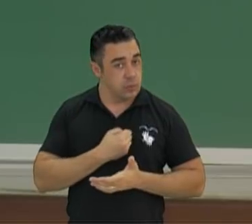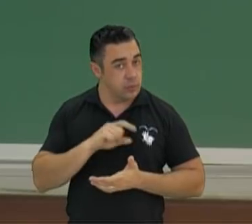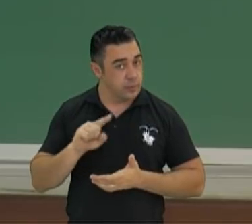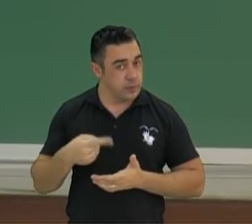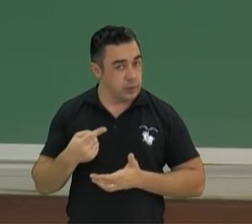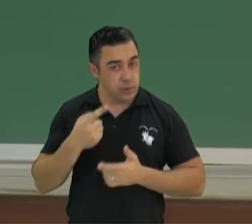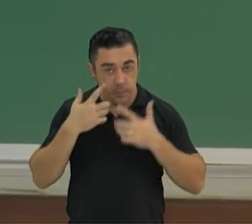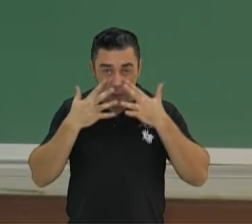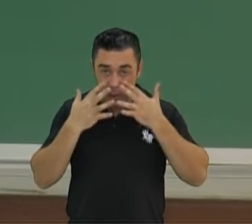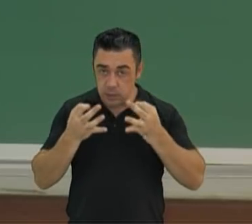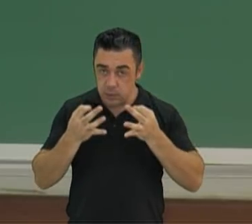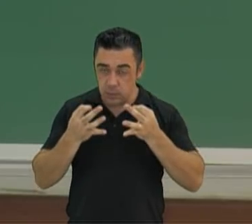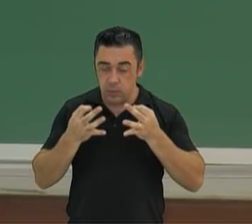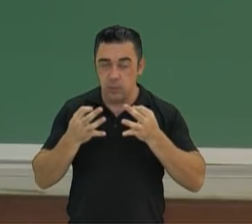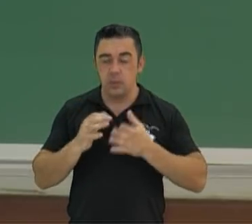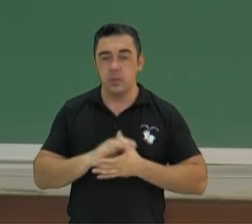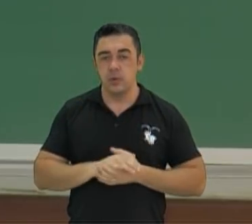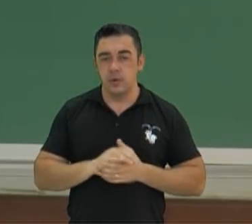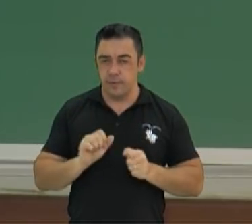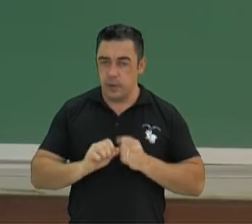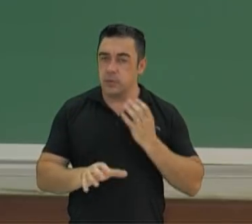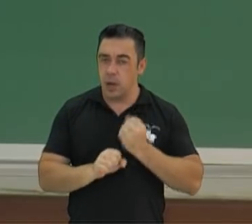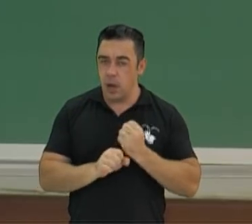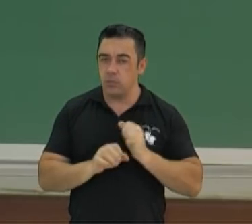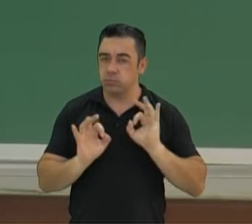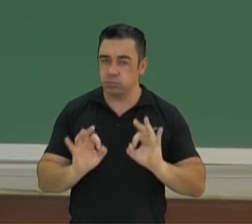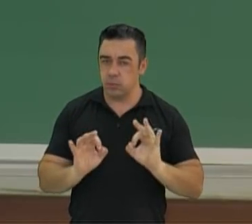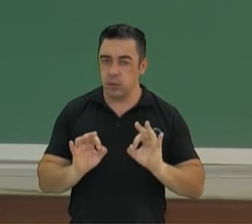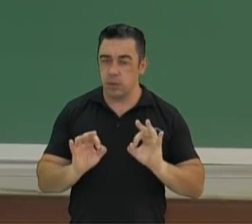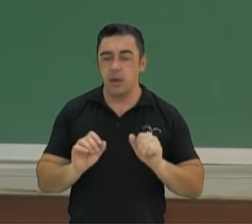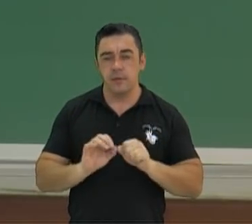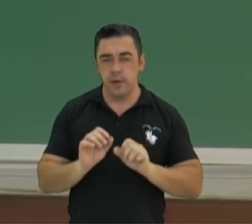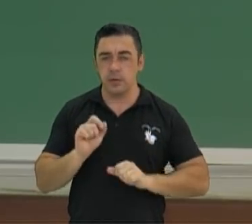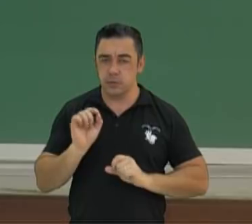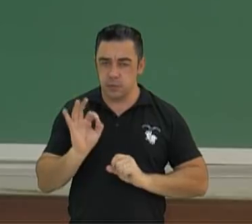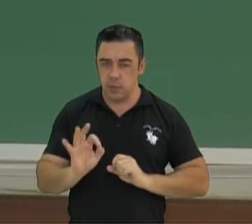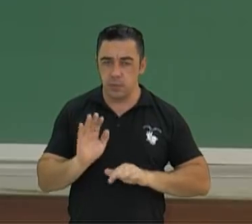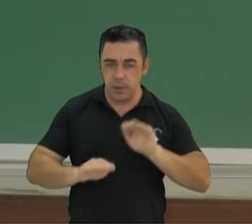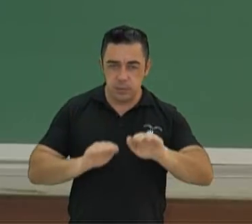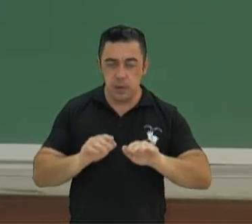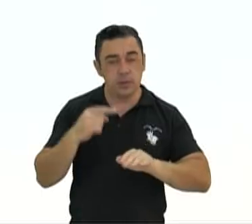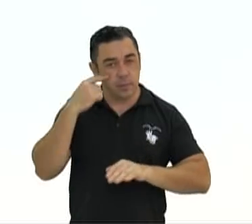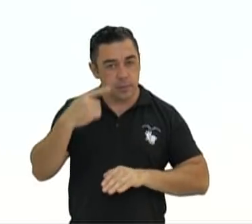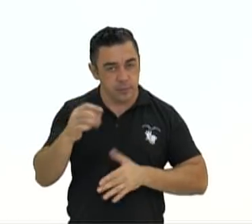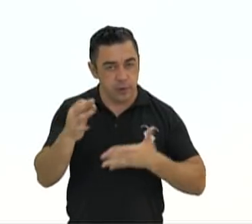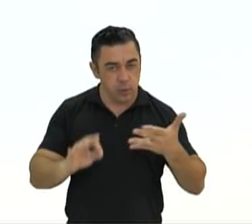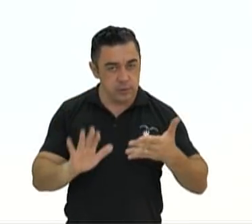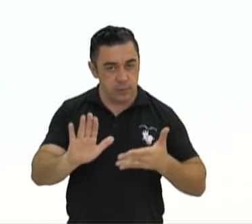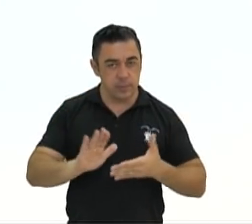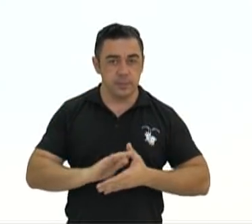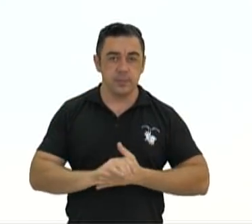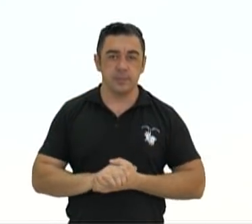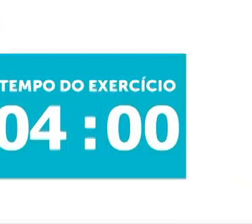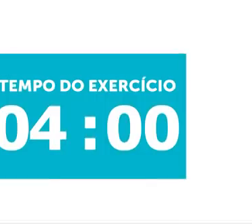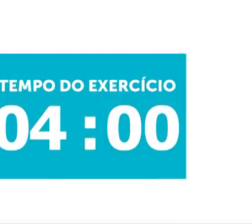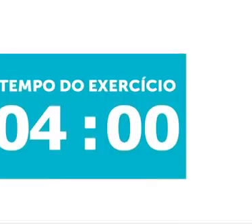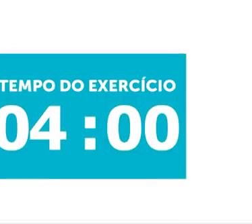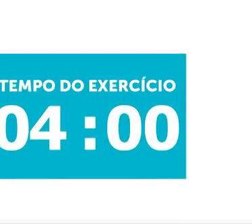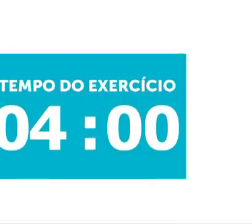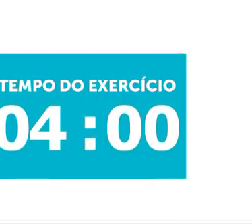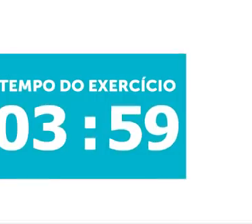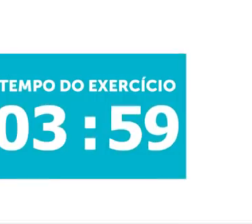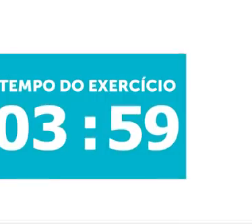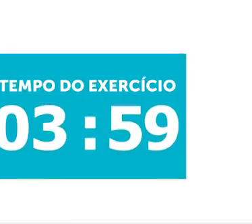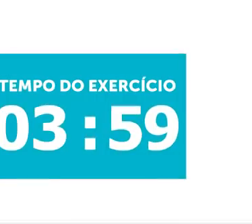vírgula, presta bem atenção. Calcula bem bonitinho aí, faz o passo a passo e daqui a pouco a gente corrige.